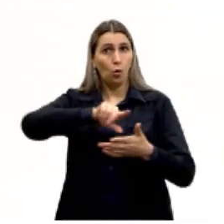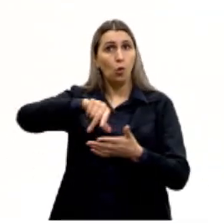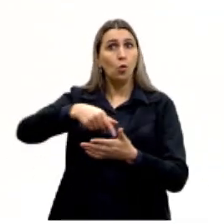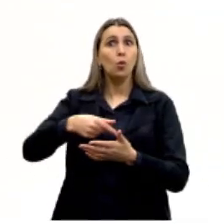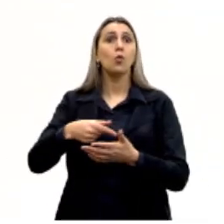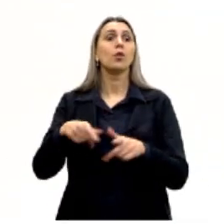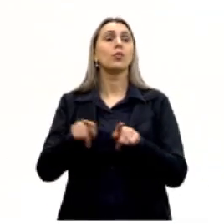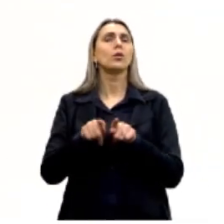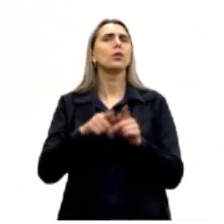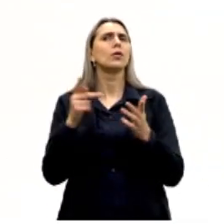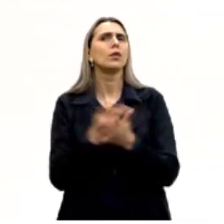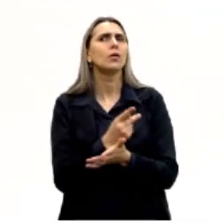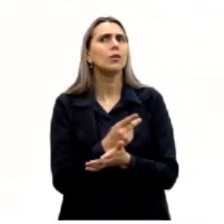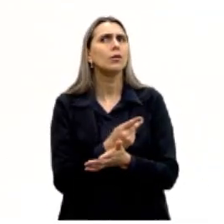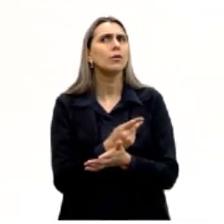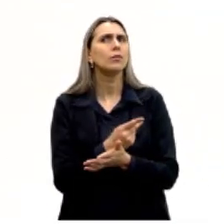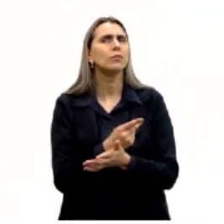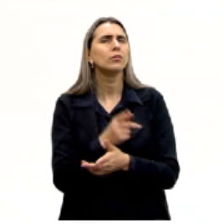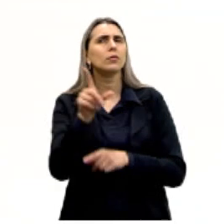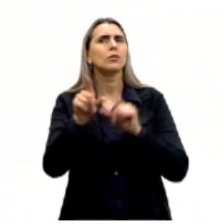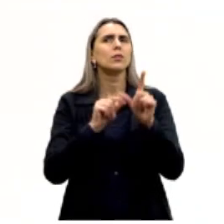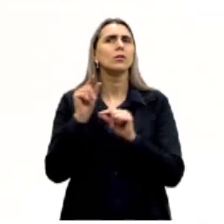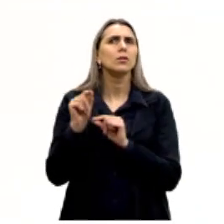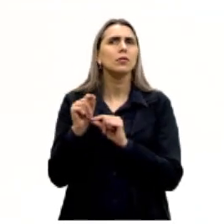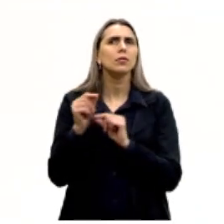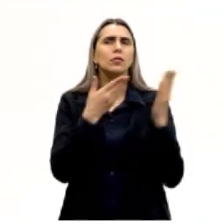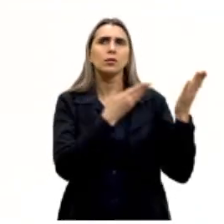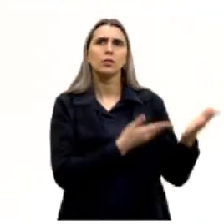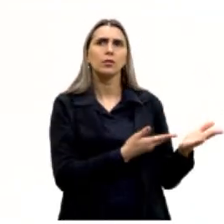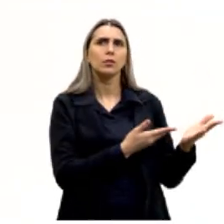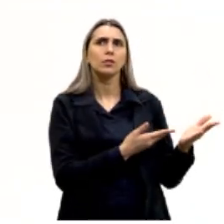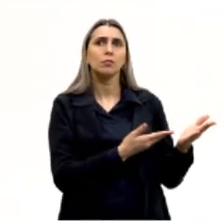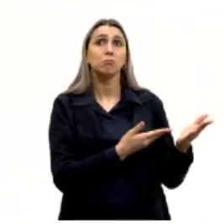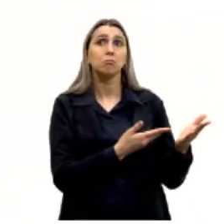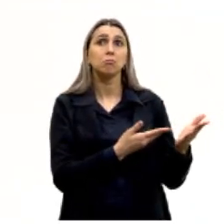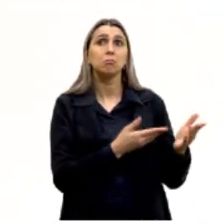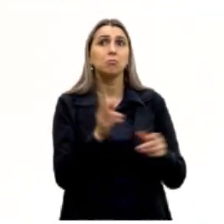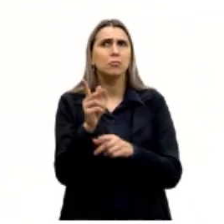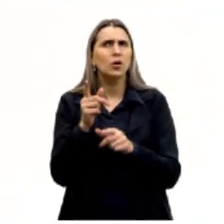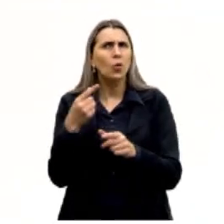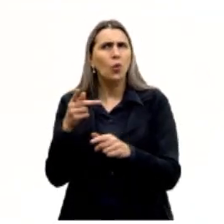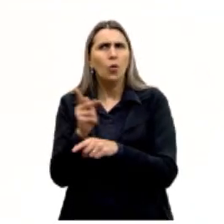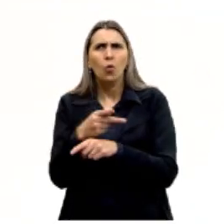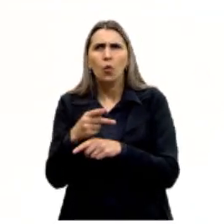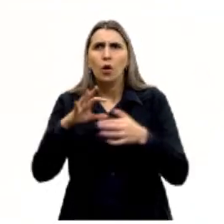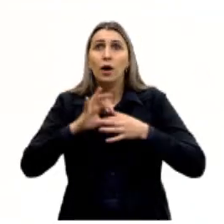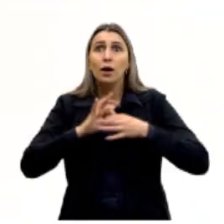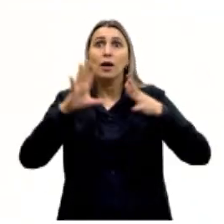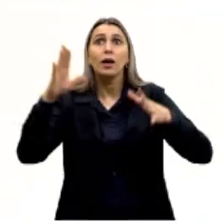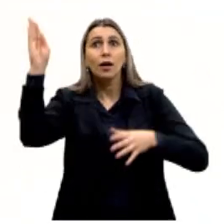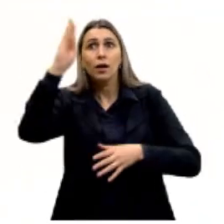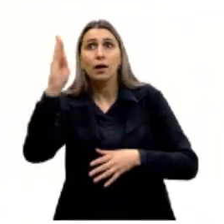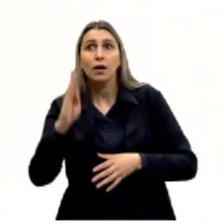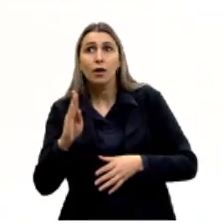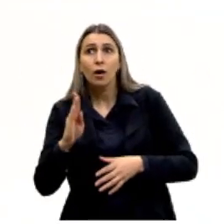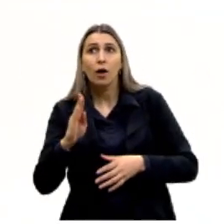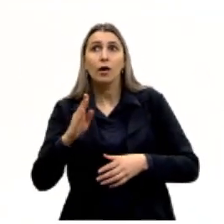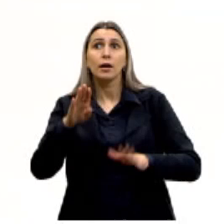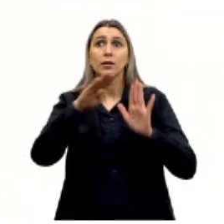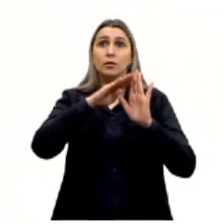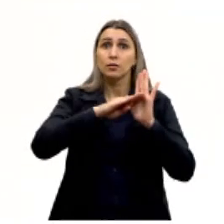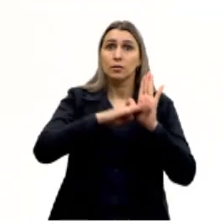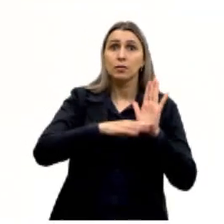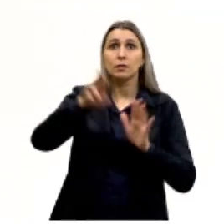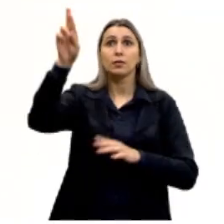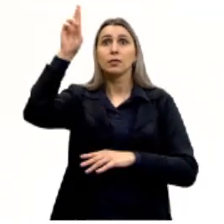o que que acontece alternativas buscaram libertar a arte brasileira das